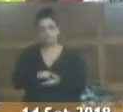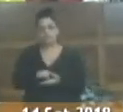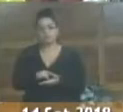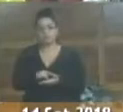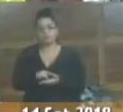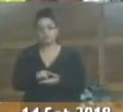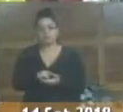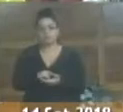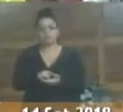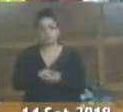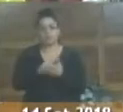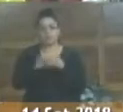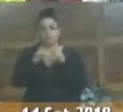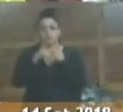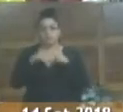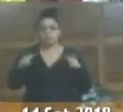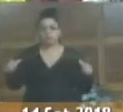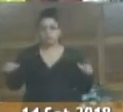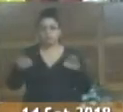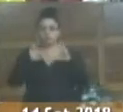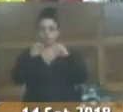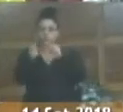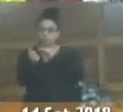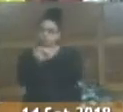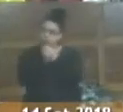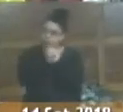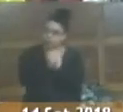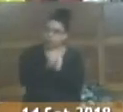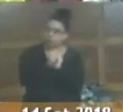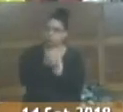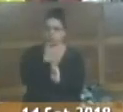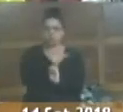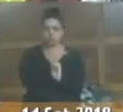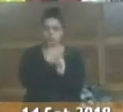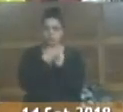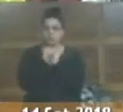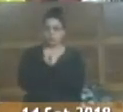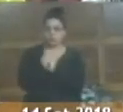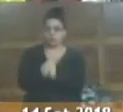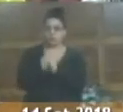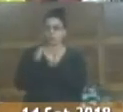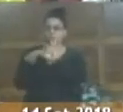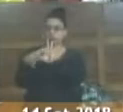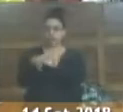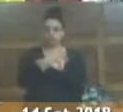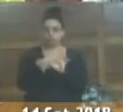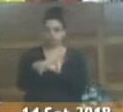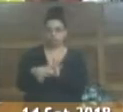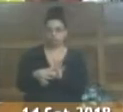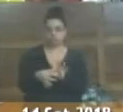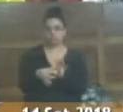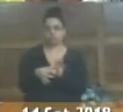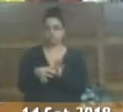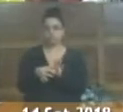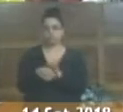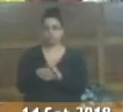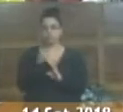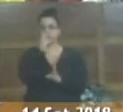Essa mansidão, todo mundo junto, todo mundo parceiro, todo mundo unido, todo mundo um